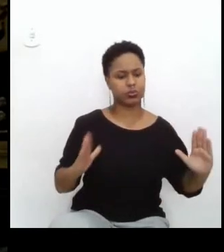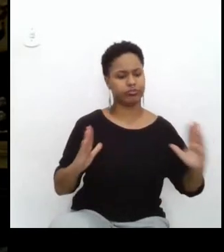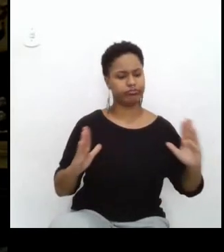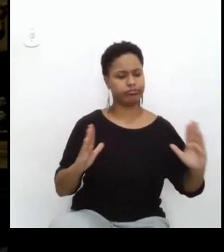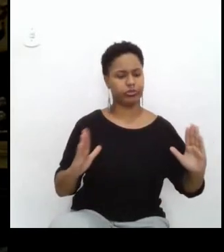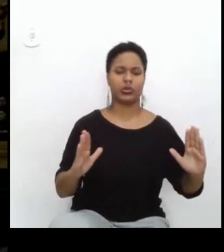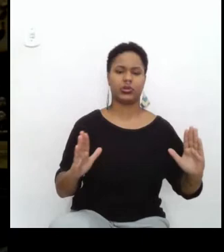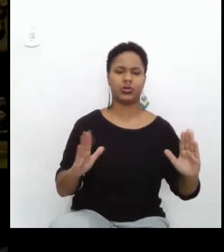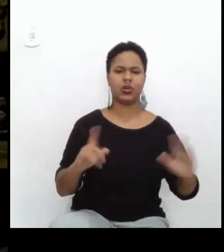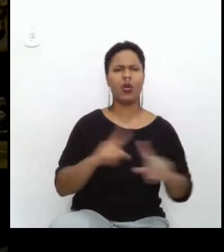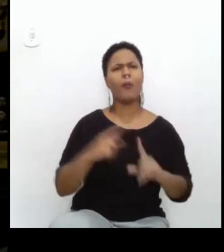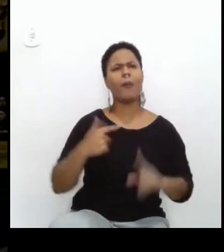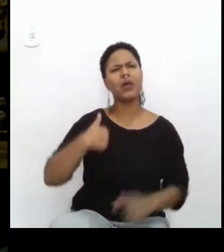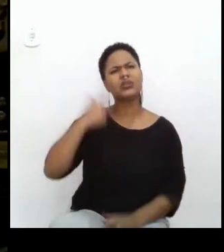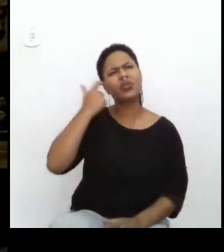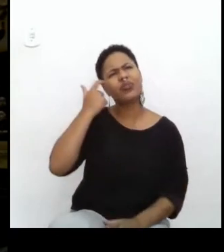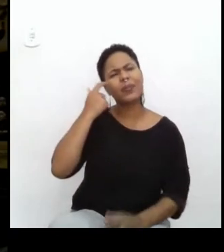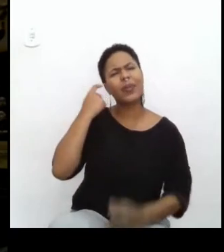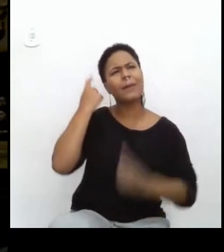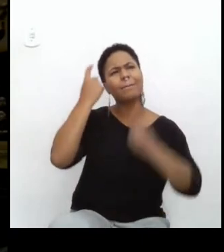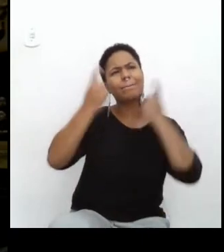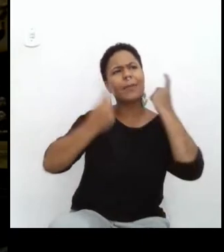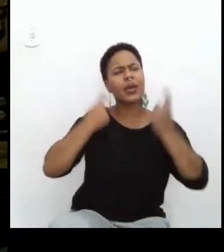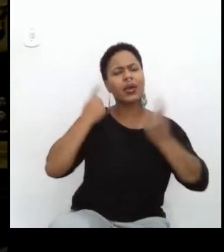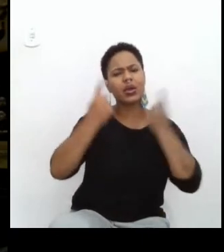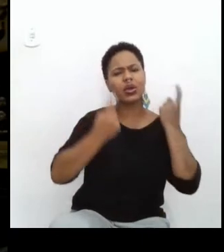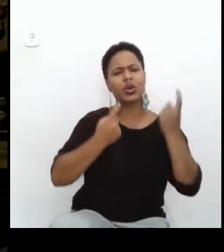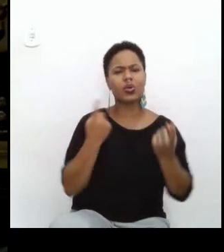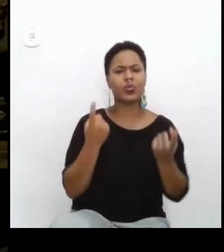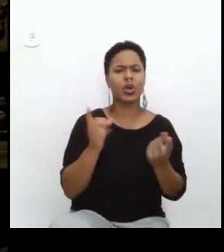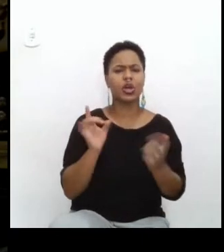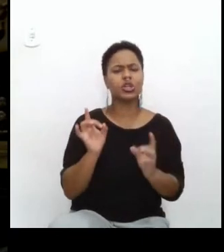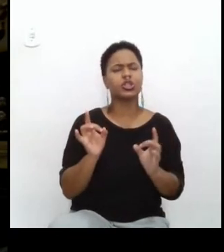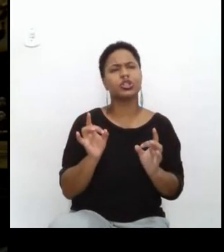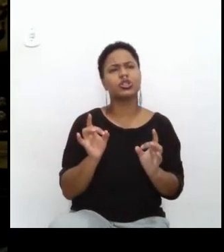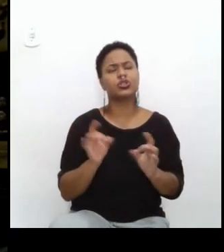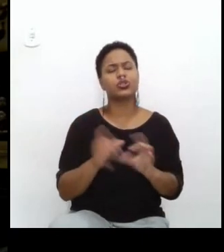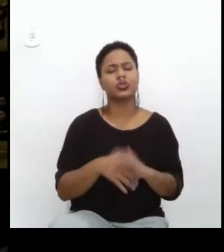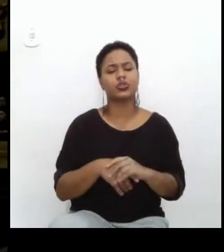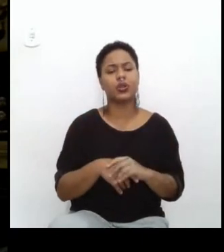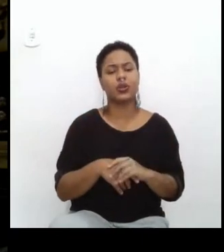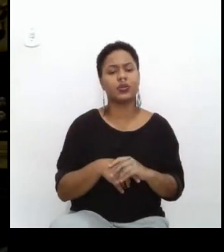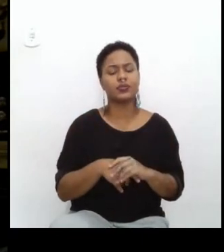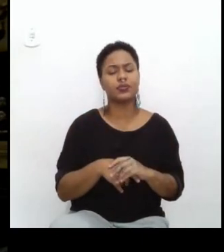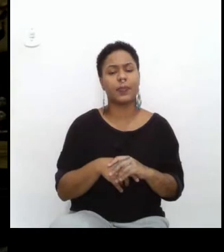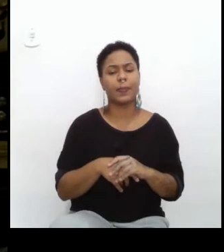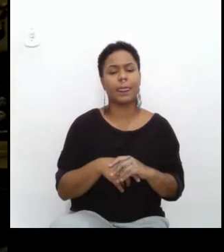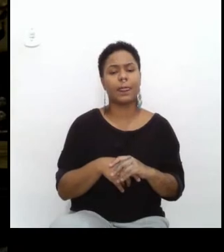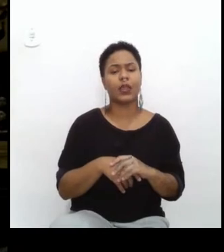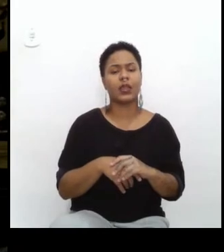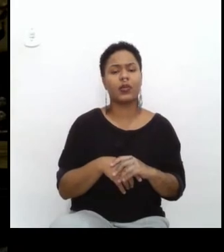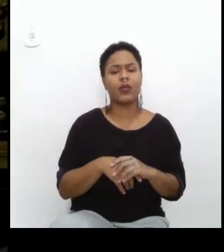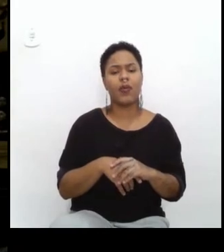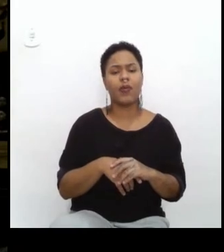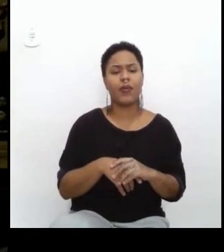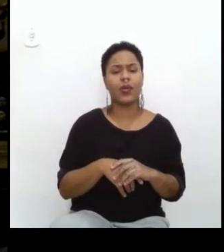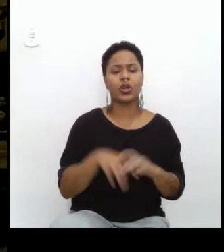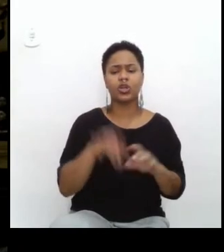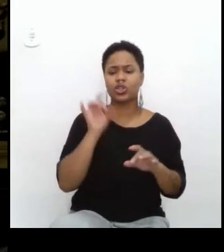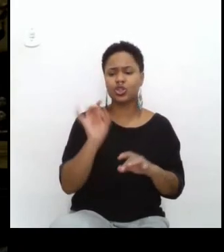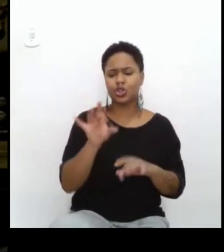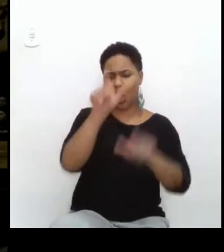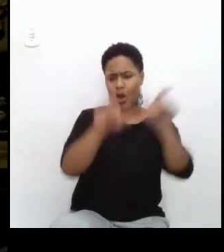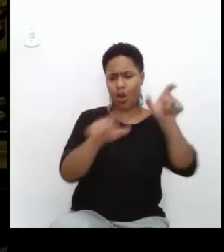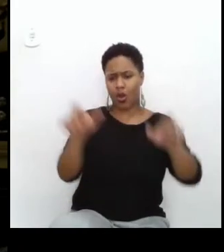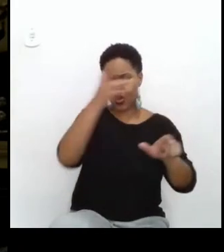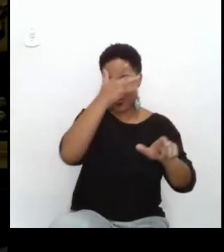crip Walk with me Walk with God of Thunder China